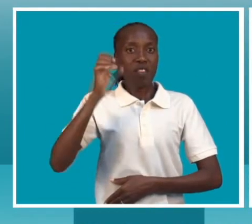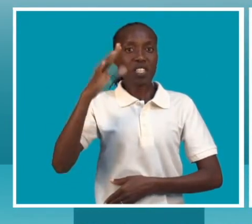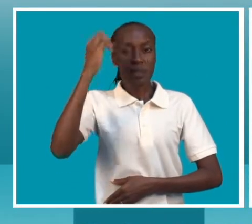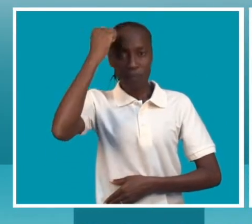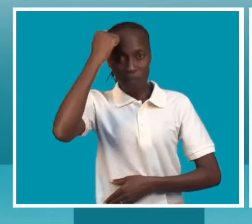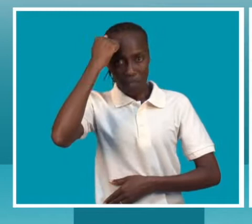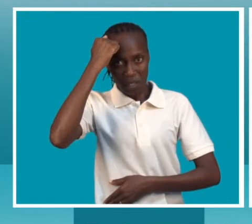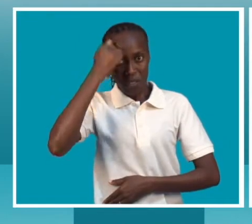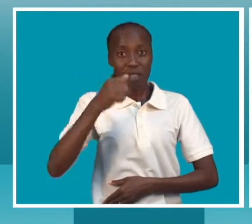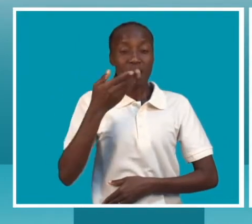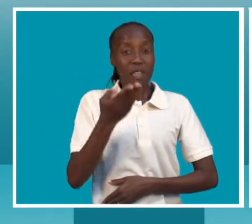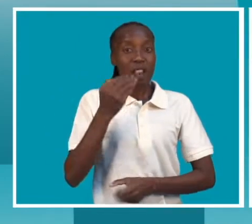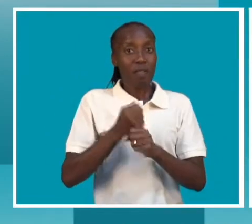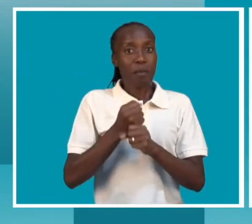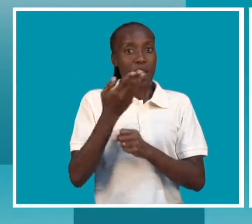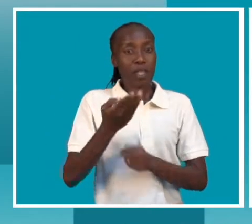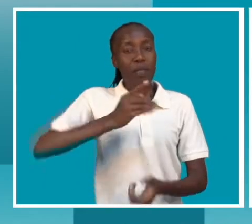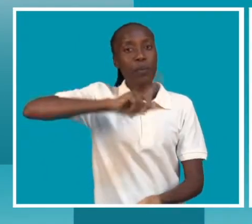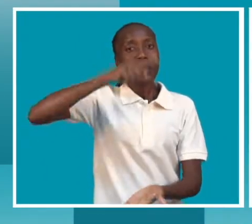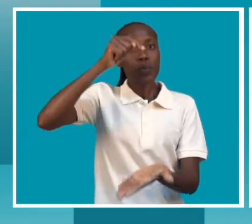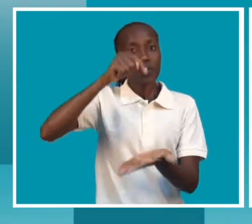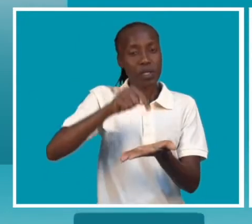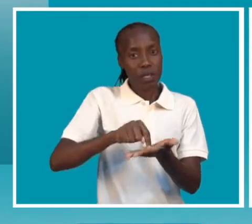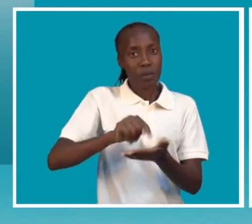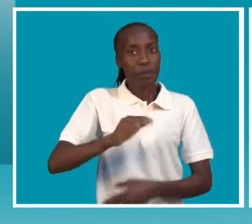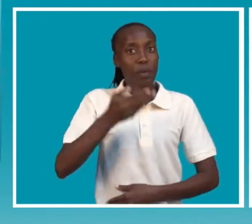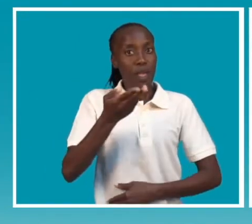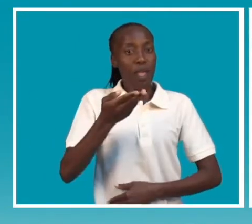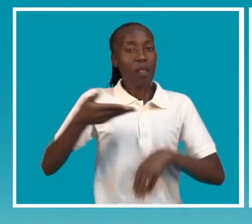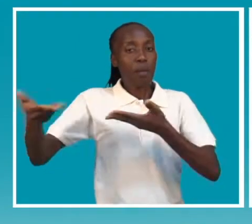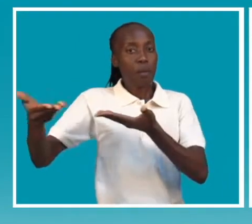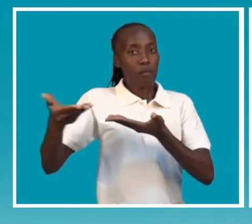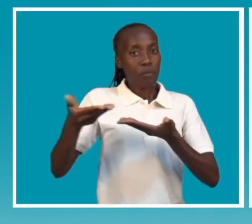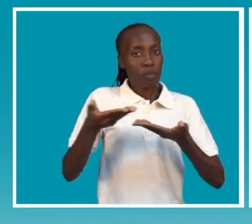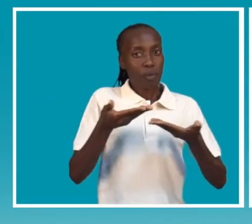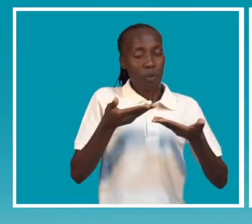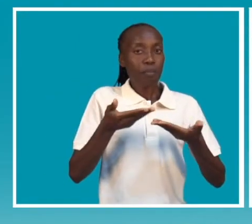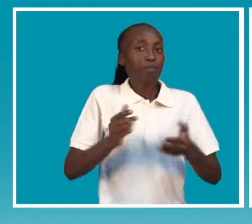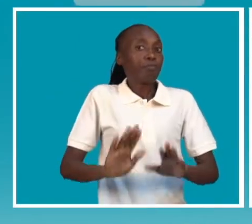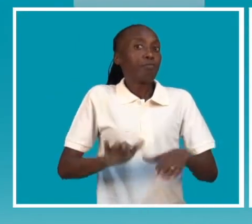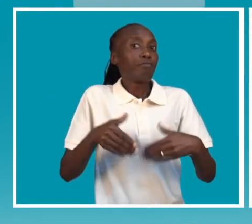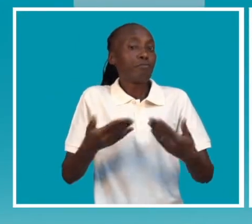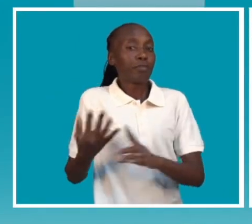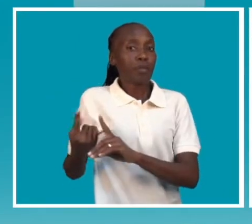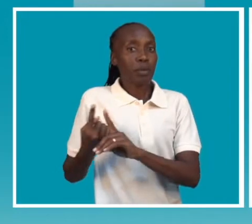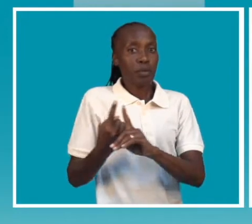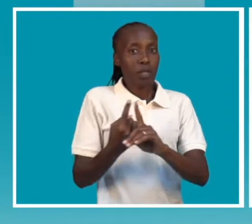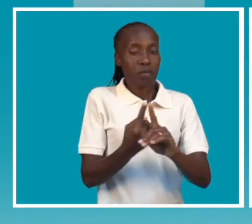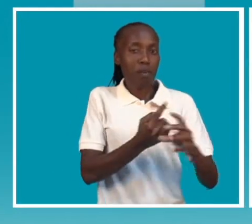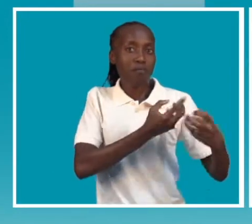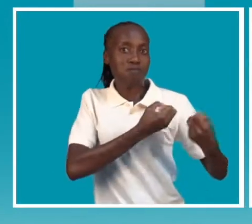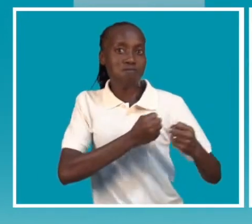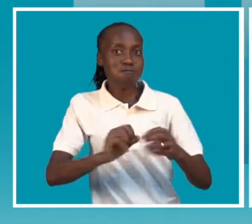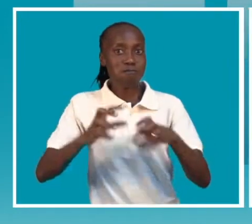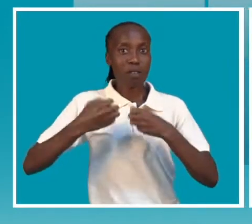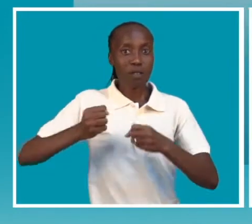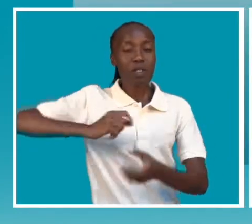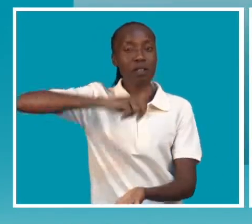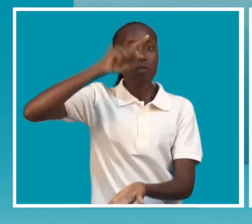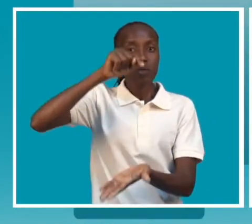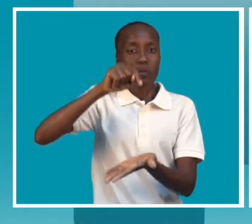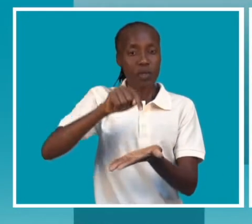funcionário desse centro, ele convidou-me para participar das atividades desse